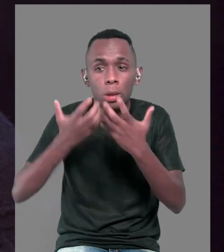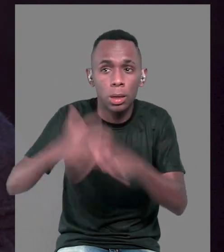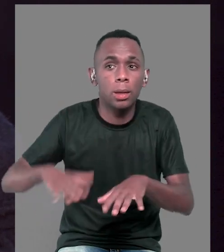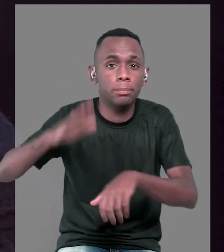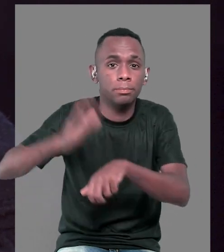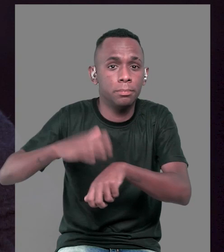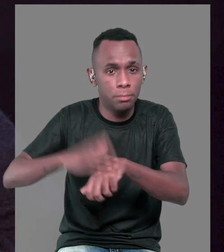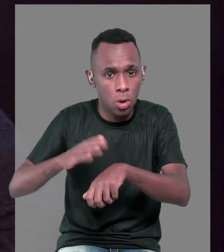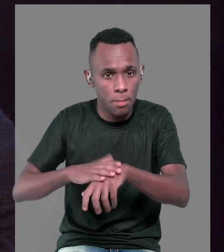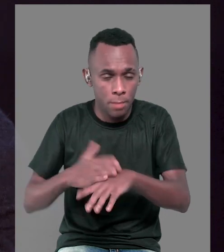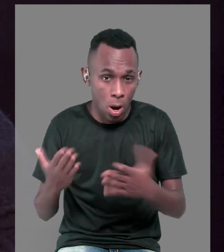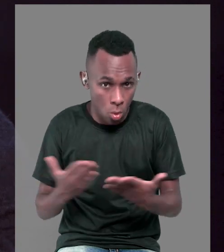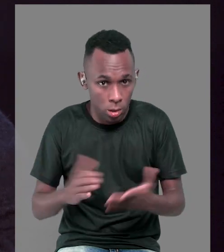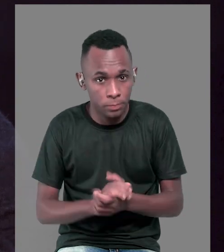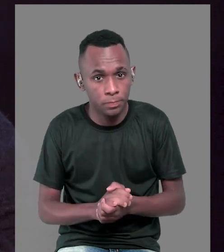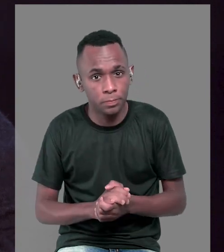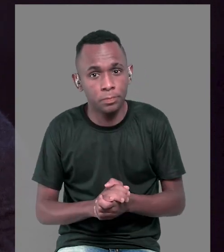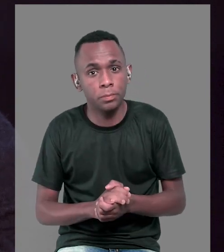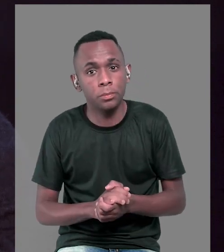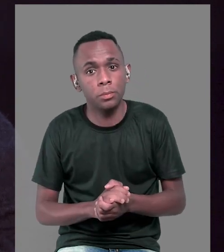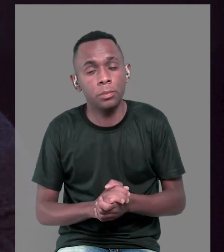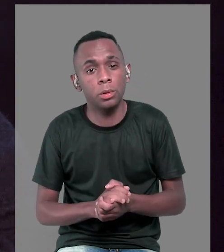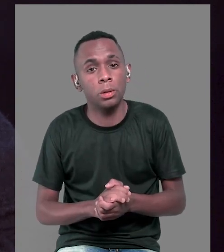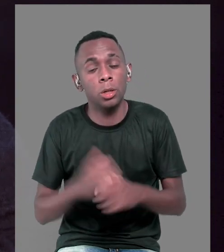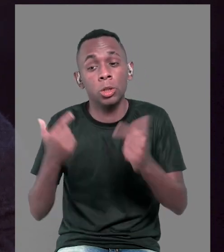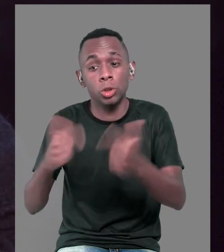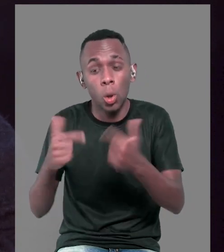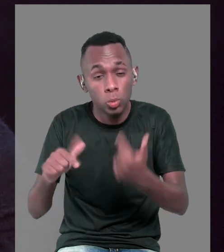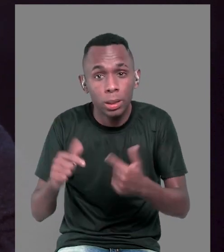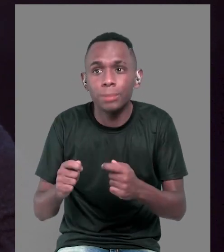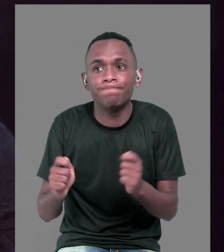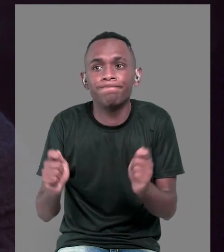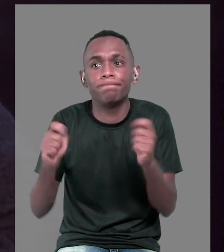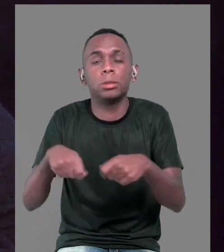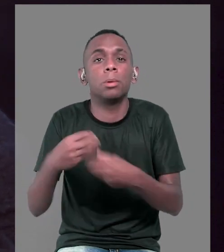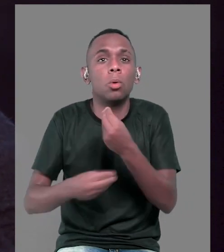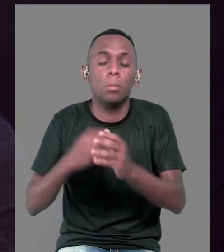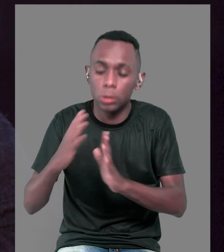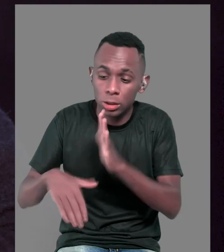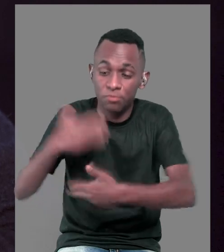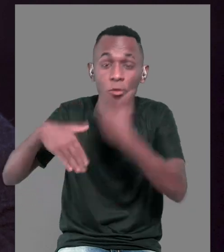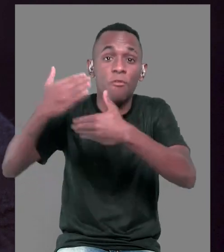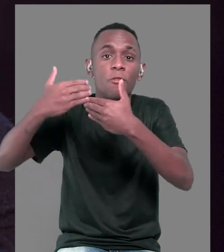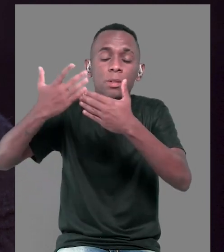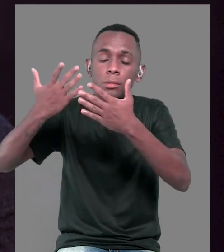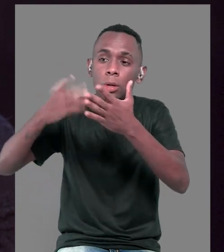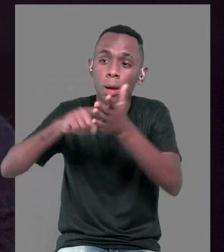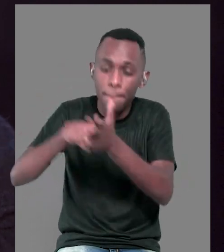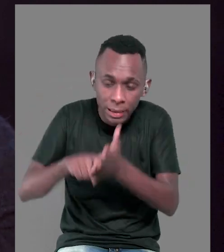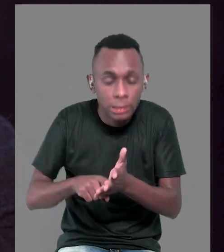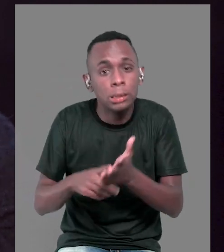enquanto. Eles não têm, portanto, como ser capazes de construir a fundamentação do